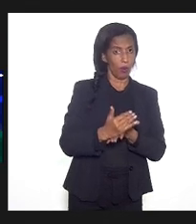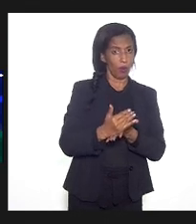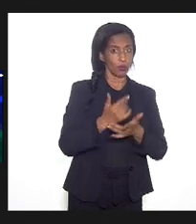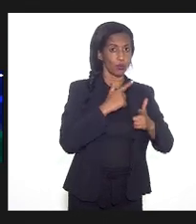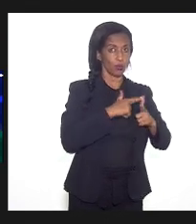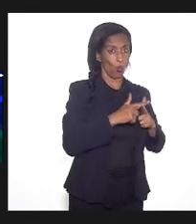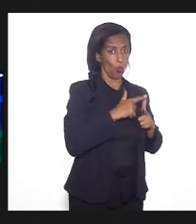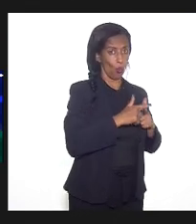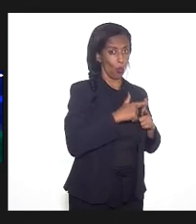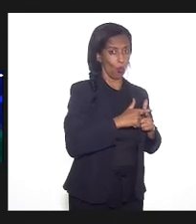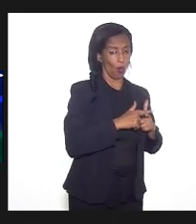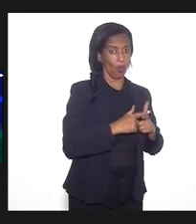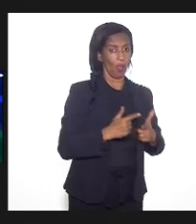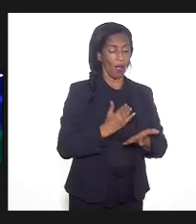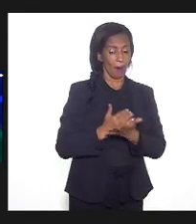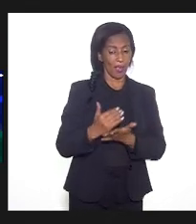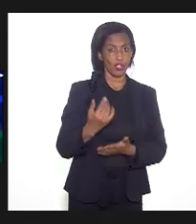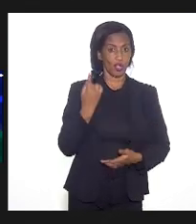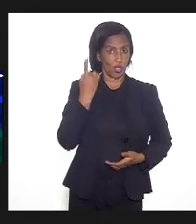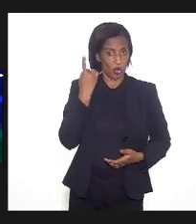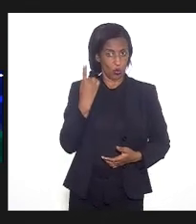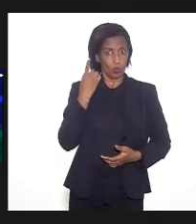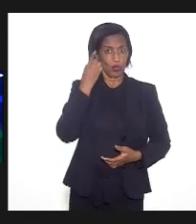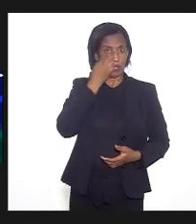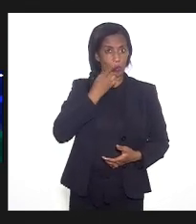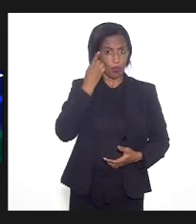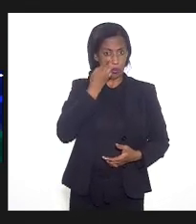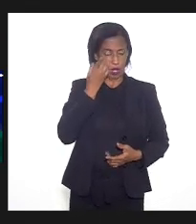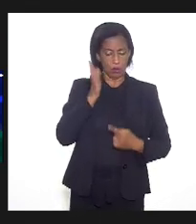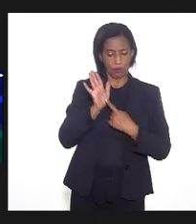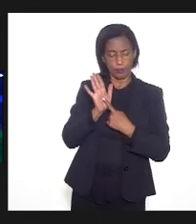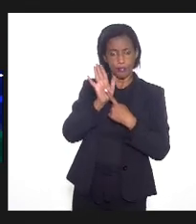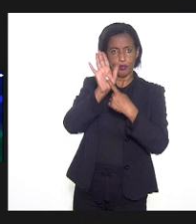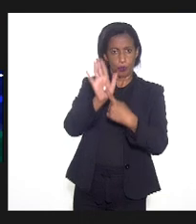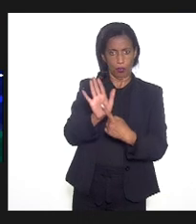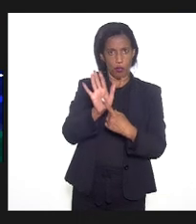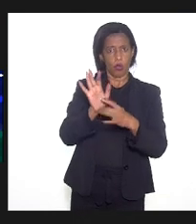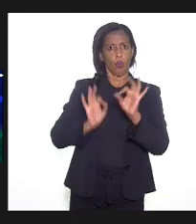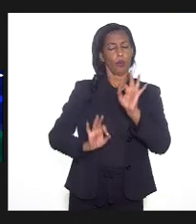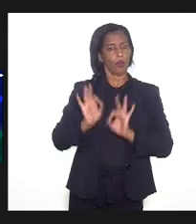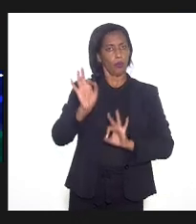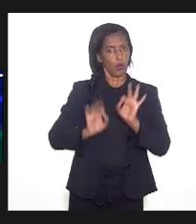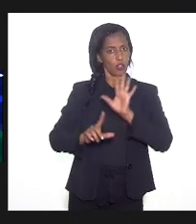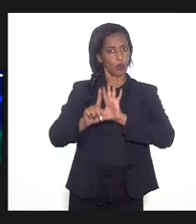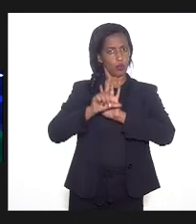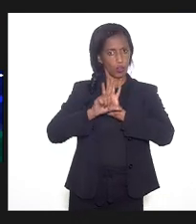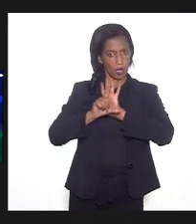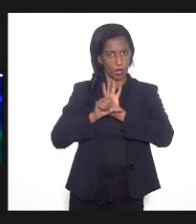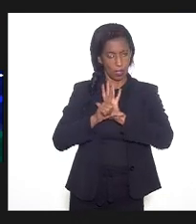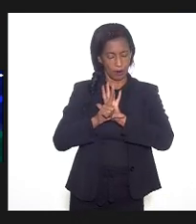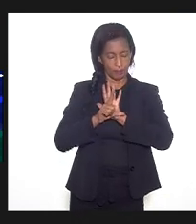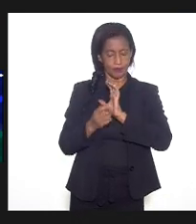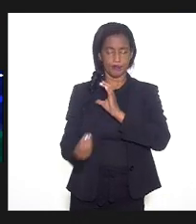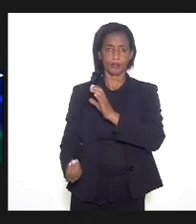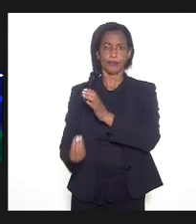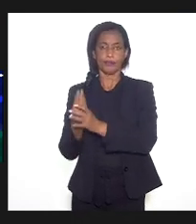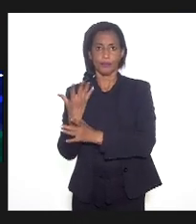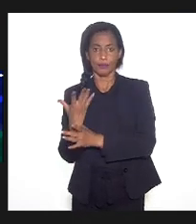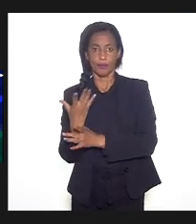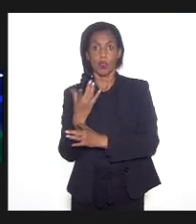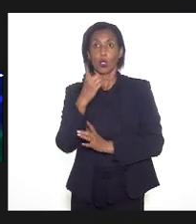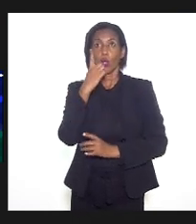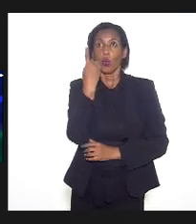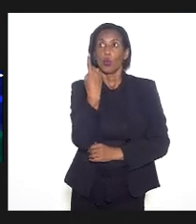do momento que um deputado nessa casa apresenta um projeto de lei para criar um